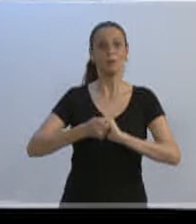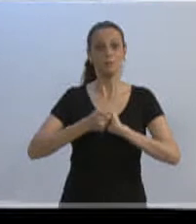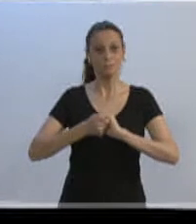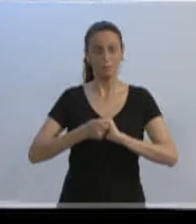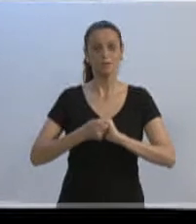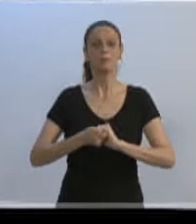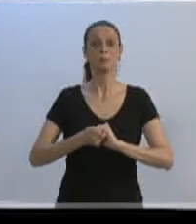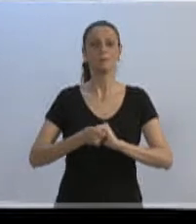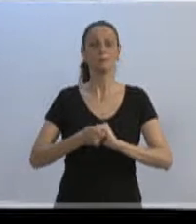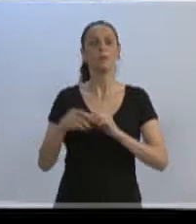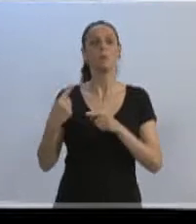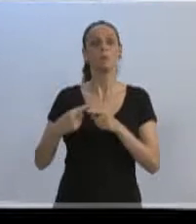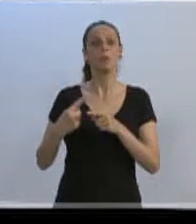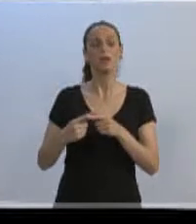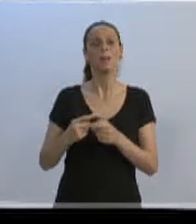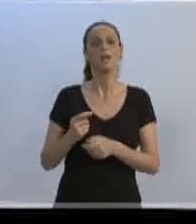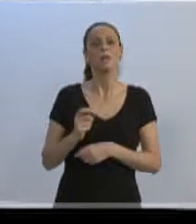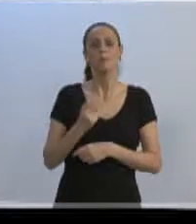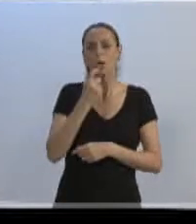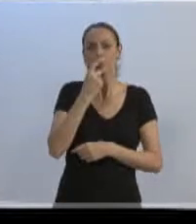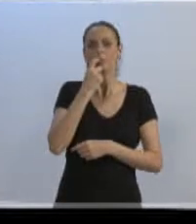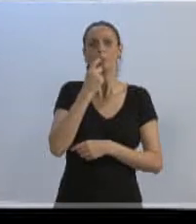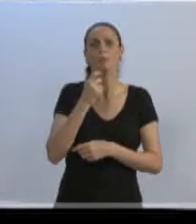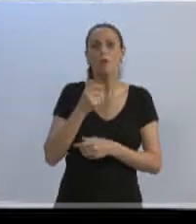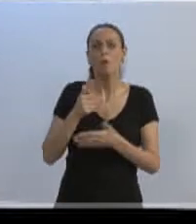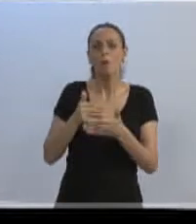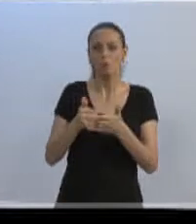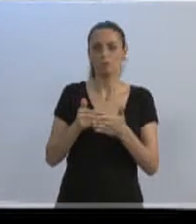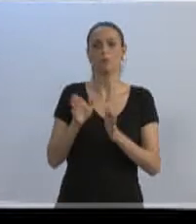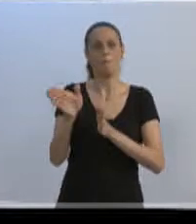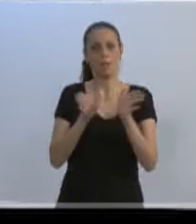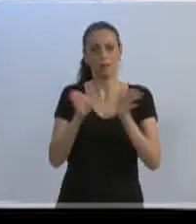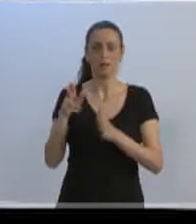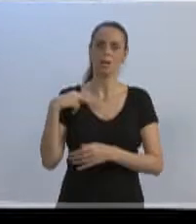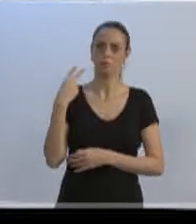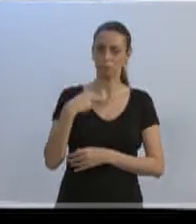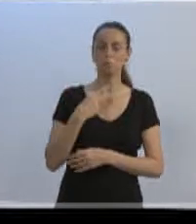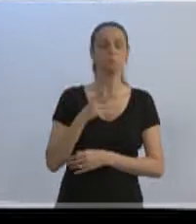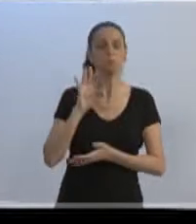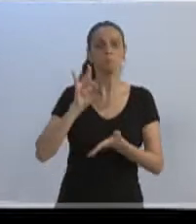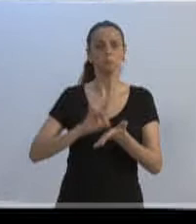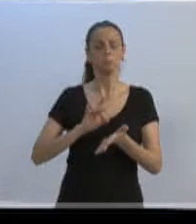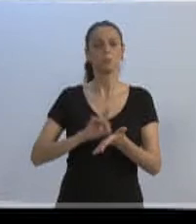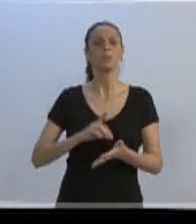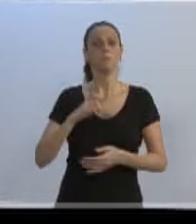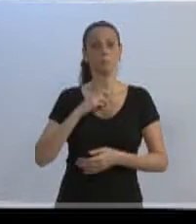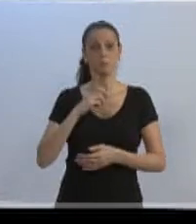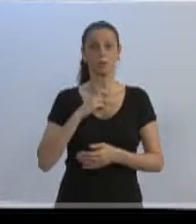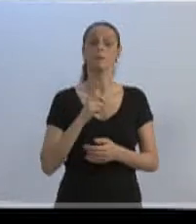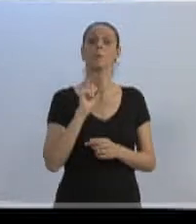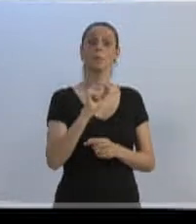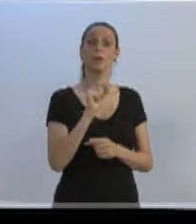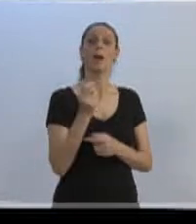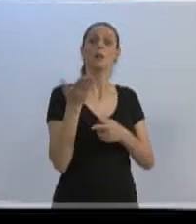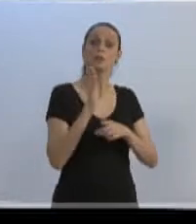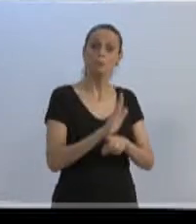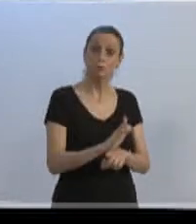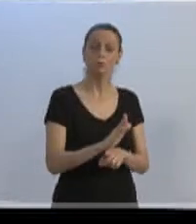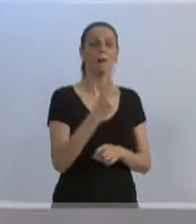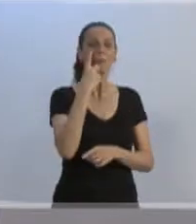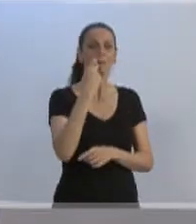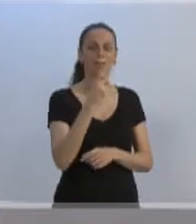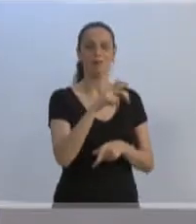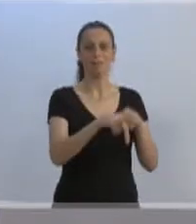nosso curto tempo que estamos aqui num mandato e que nós viemos fazendo com interesse direto ligado à nossa sociedade senhor presidente